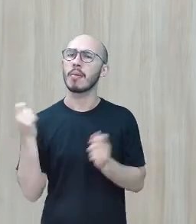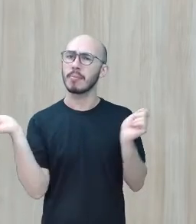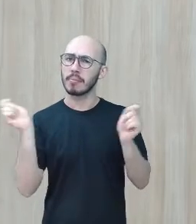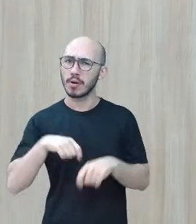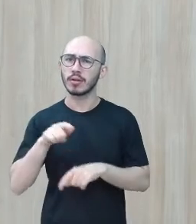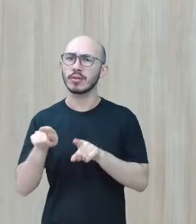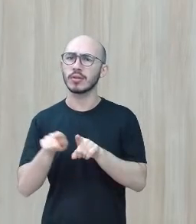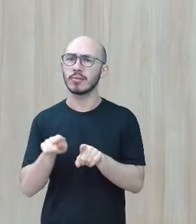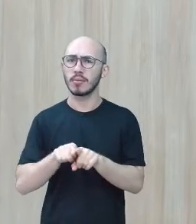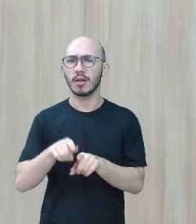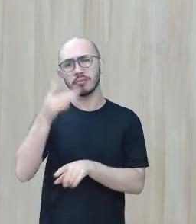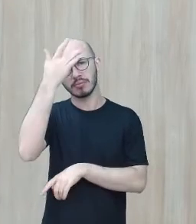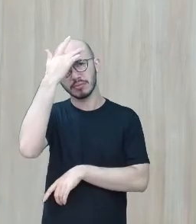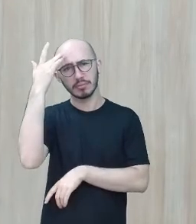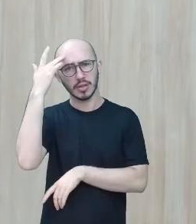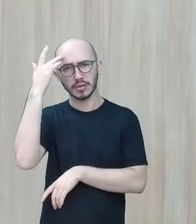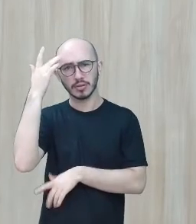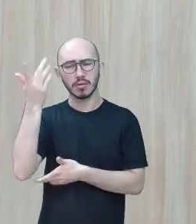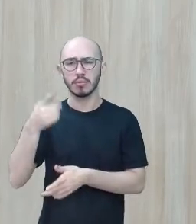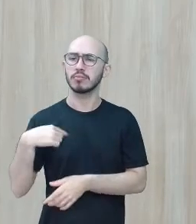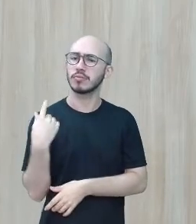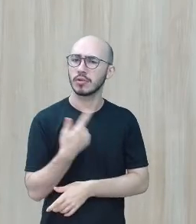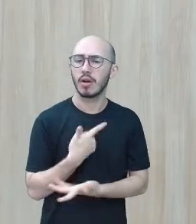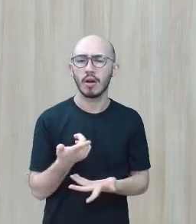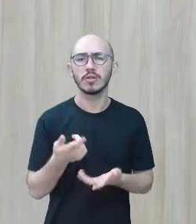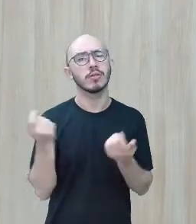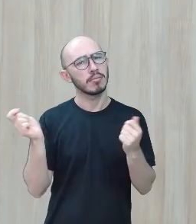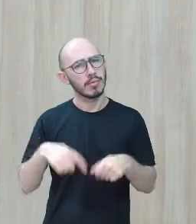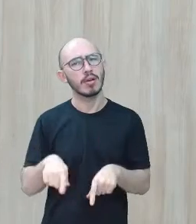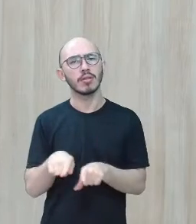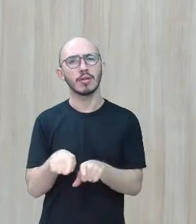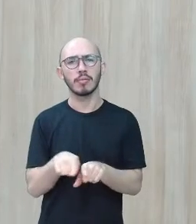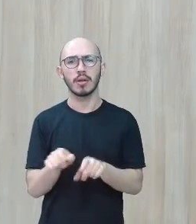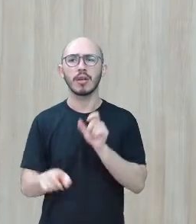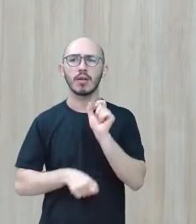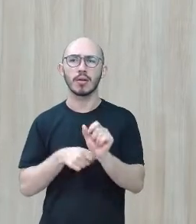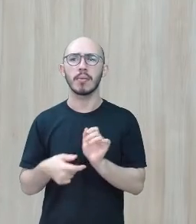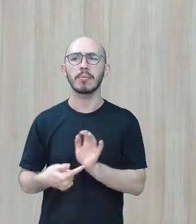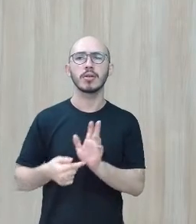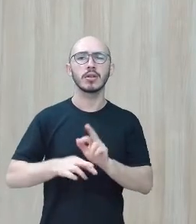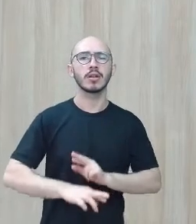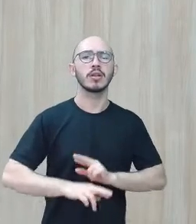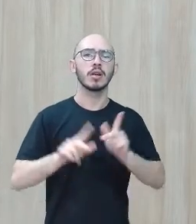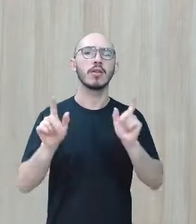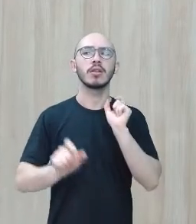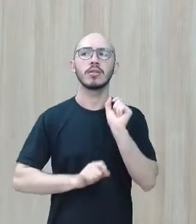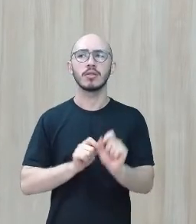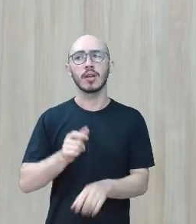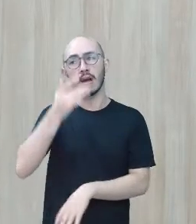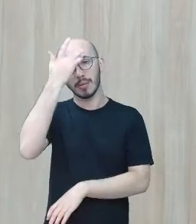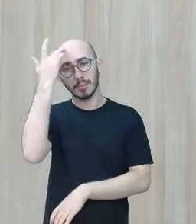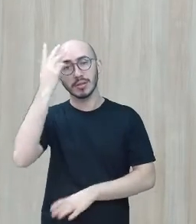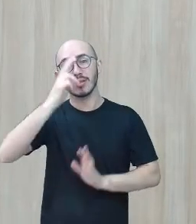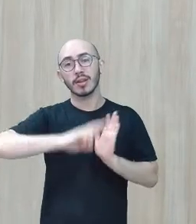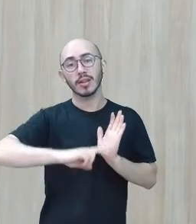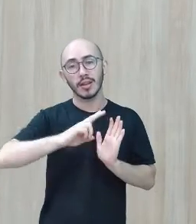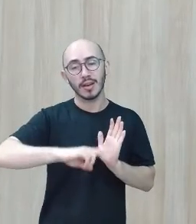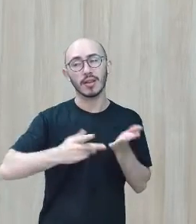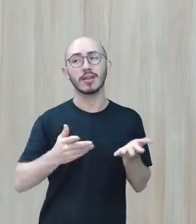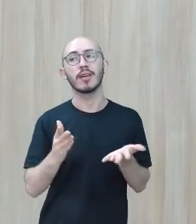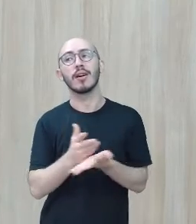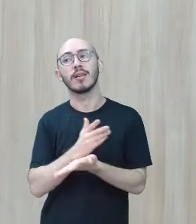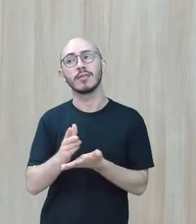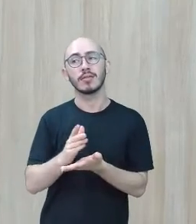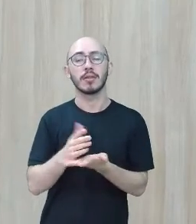pessoas não famosas, sobre nós mesmos. O que talvez diferencie é quem vai ler, né, gente? Porque às vezes, talvez, se